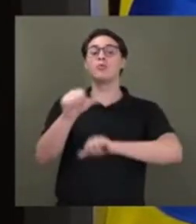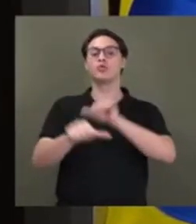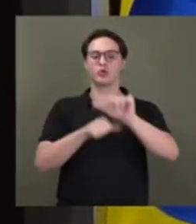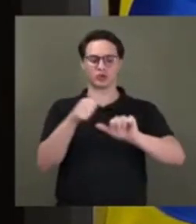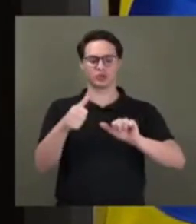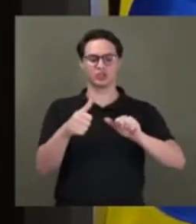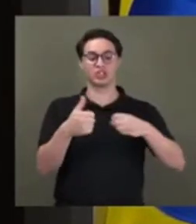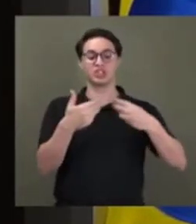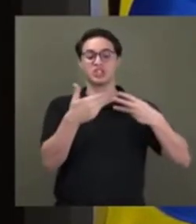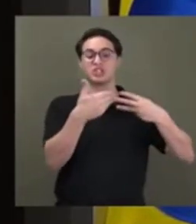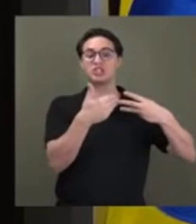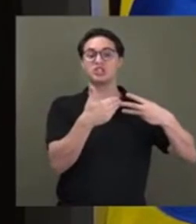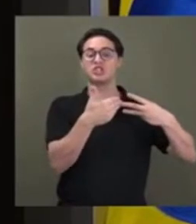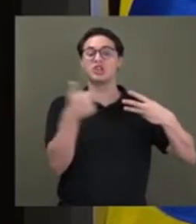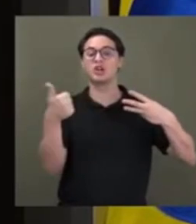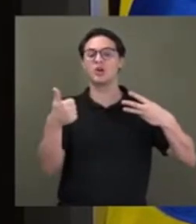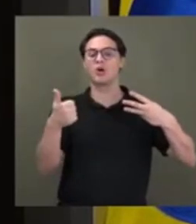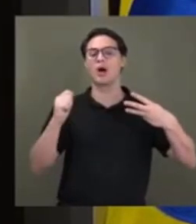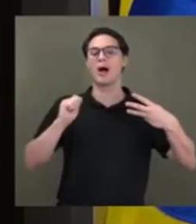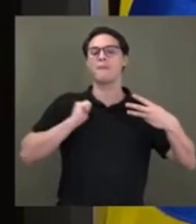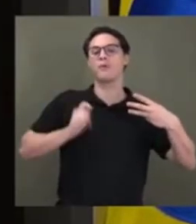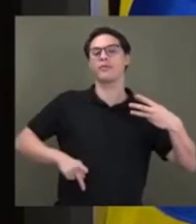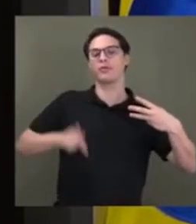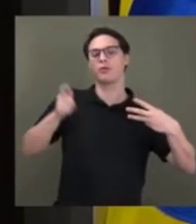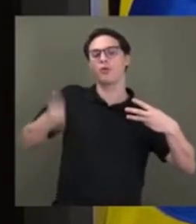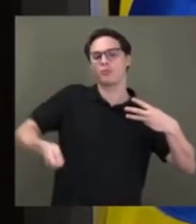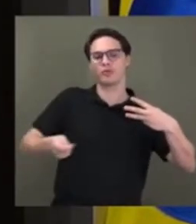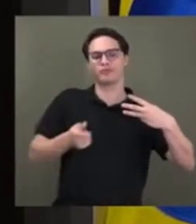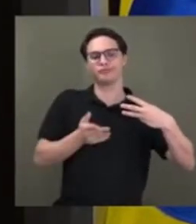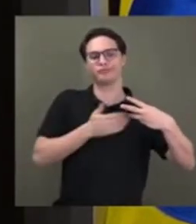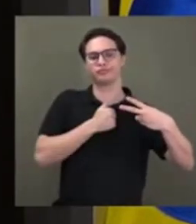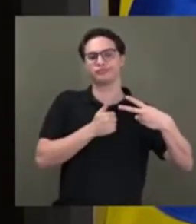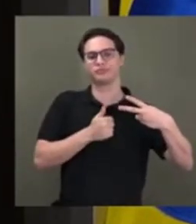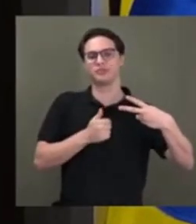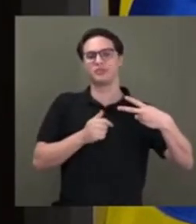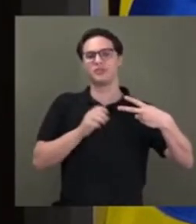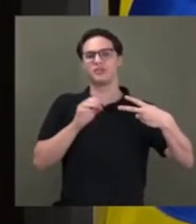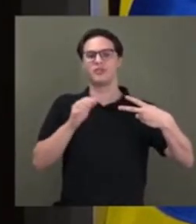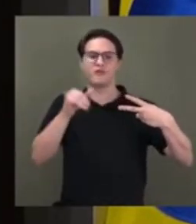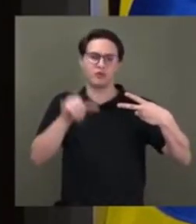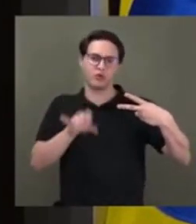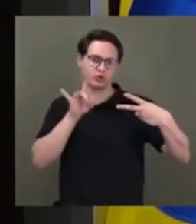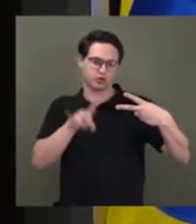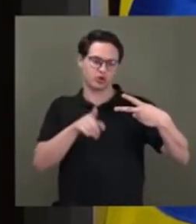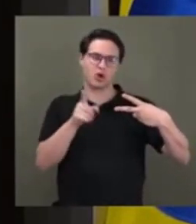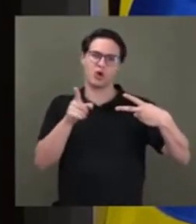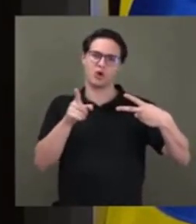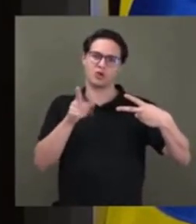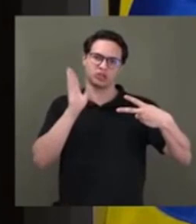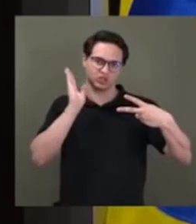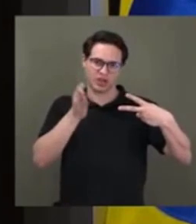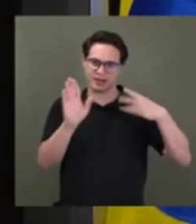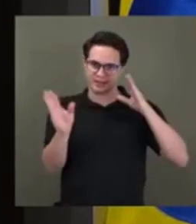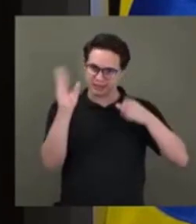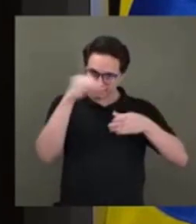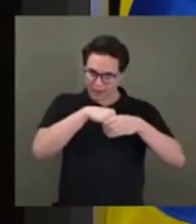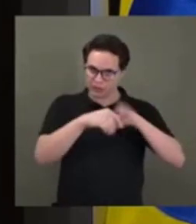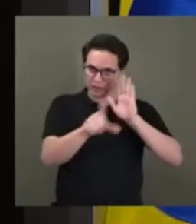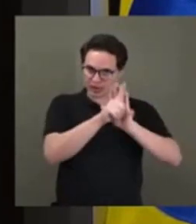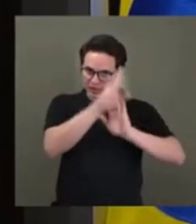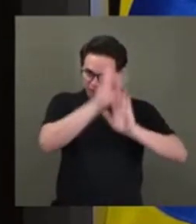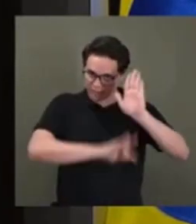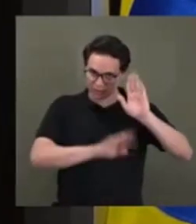desse rol a aposentadoria compulsória e ficou apenas como sanção declarada expressamente no